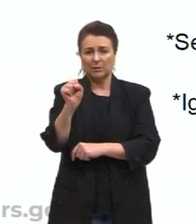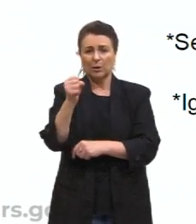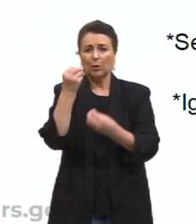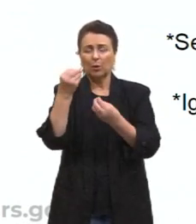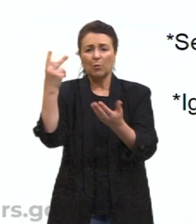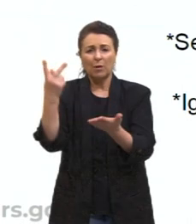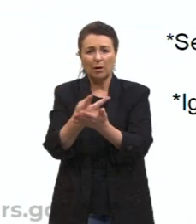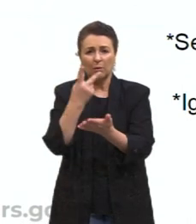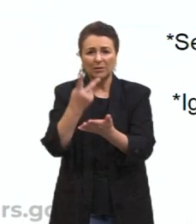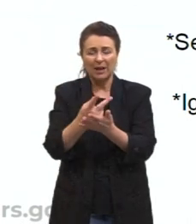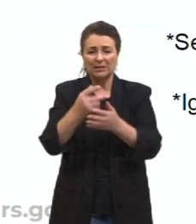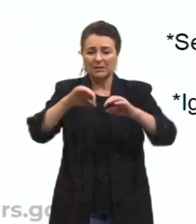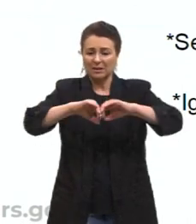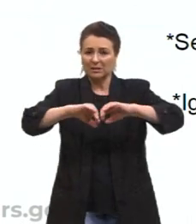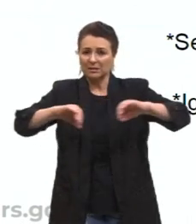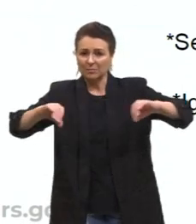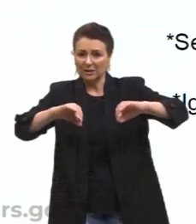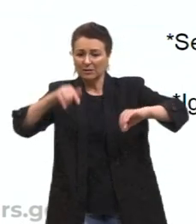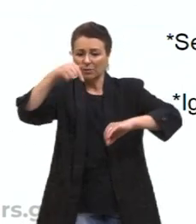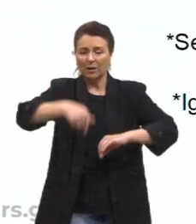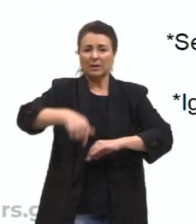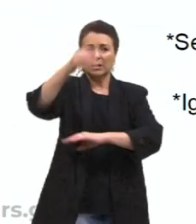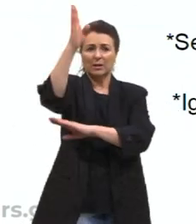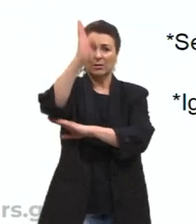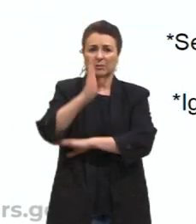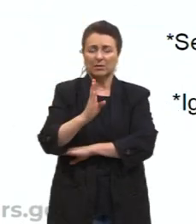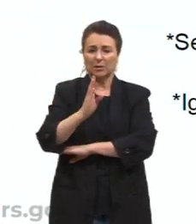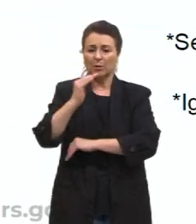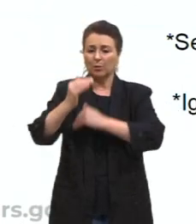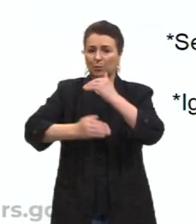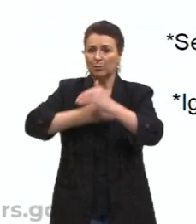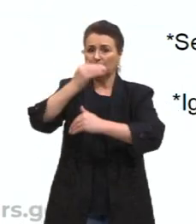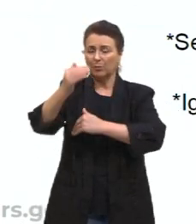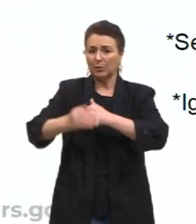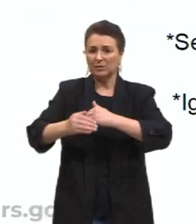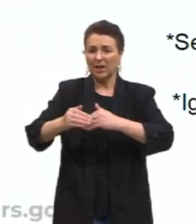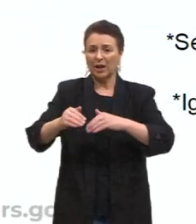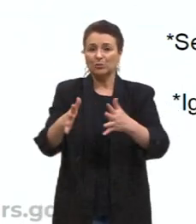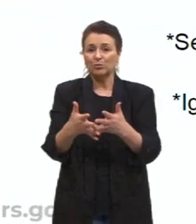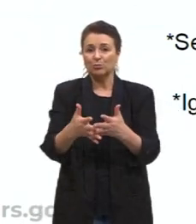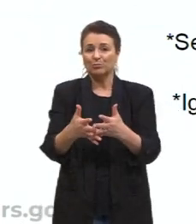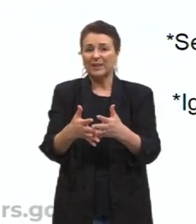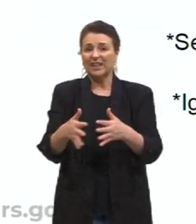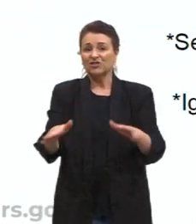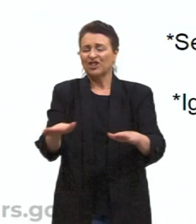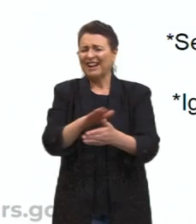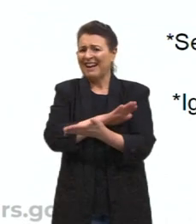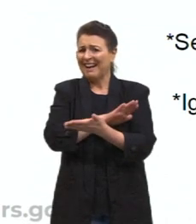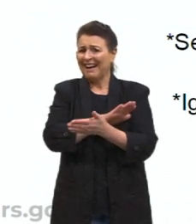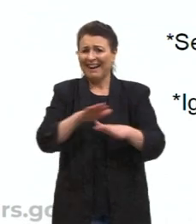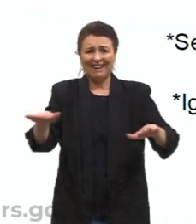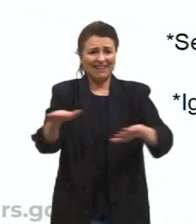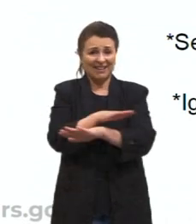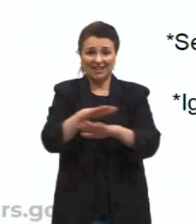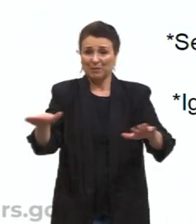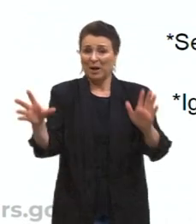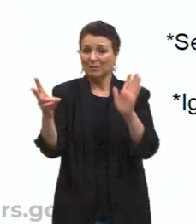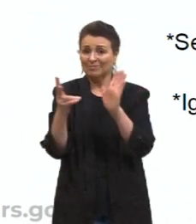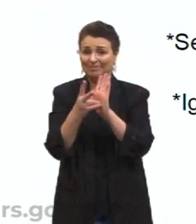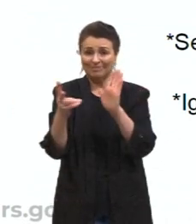essa cisão e essa quebra no Brasil né processo de extermínio dos povos indígenas desaparecimento